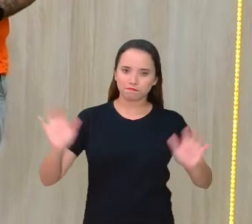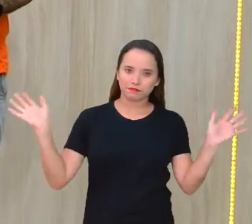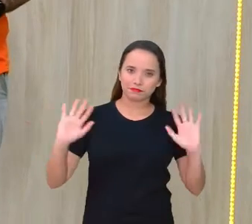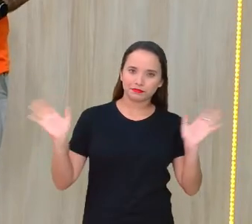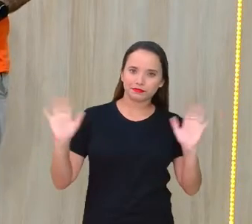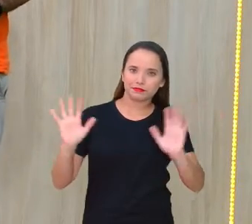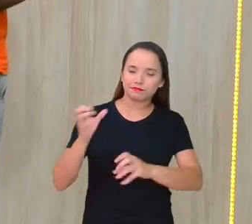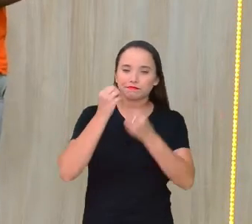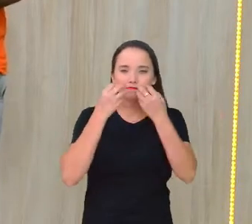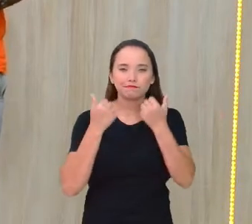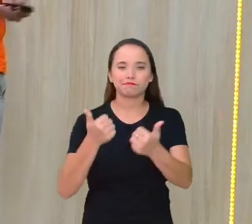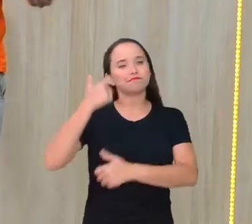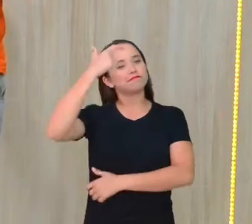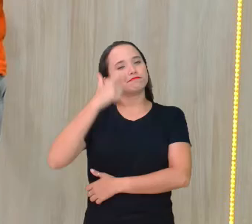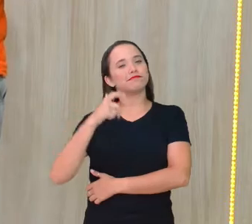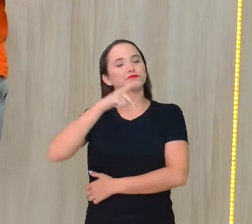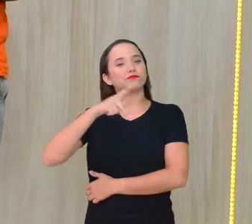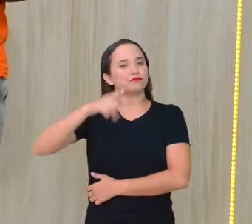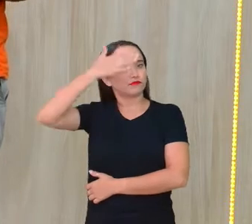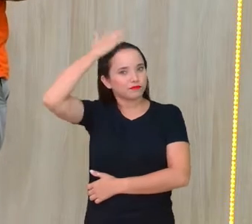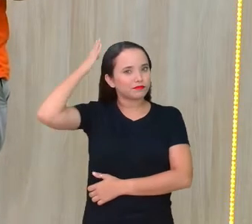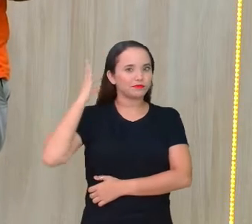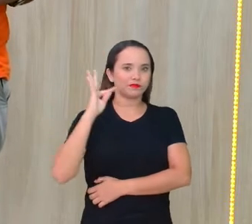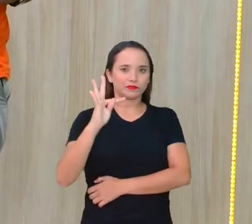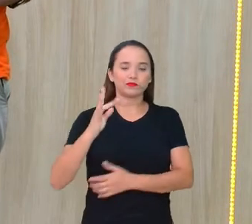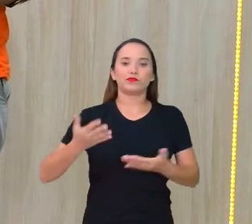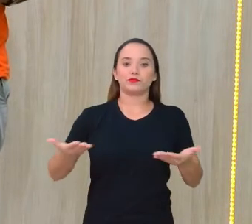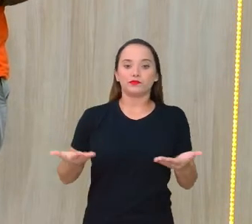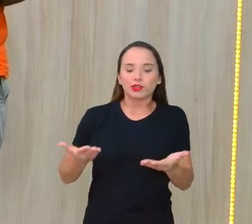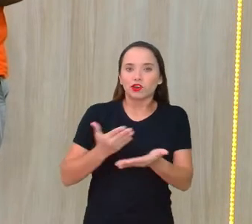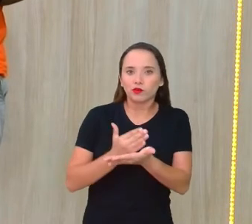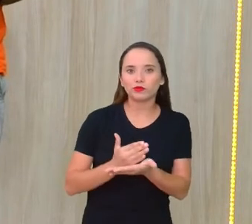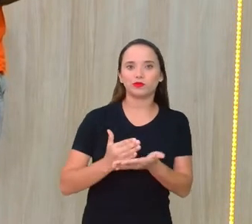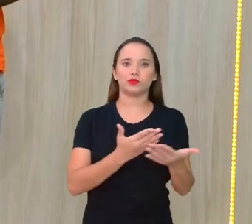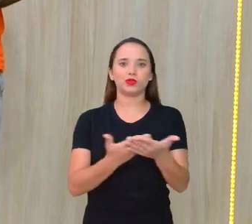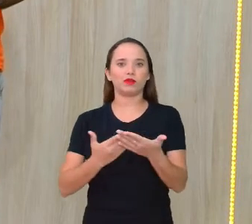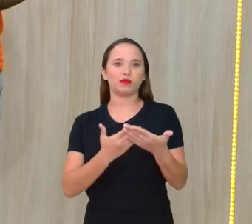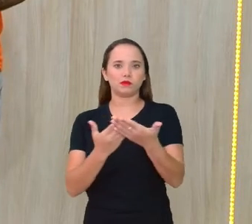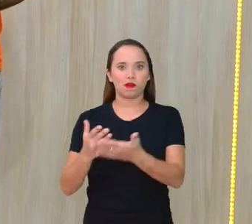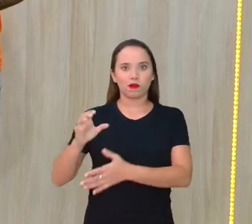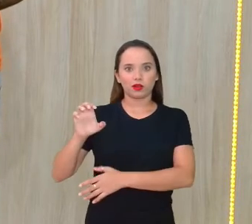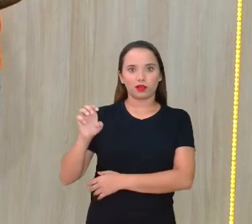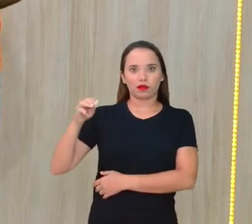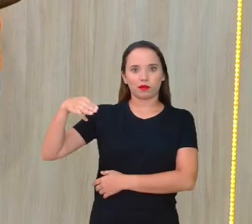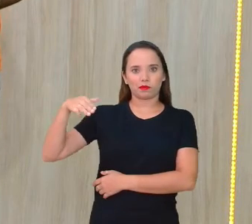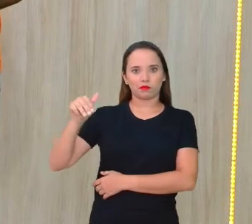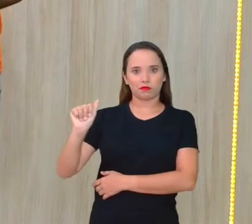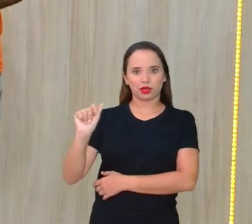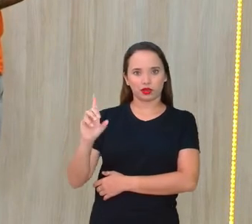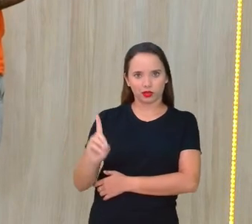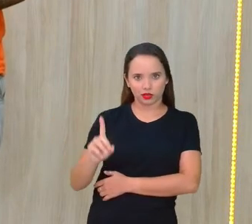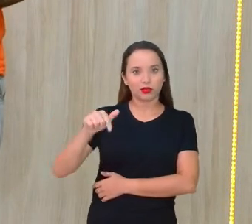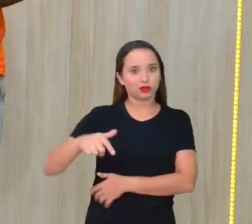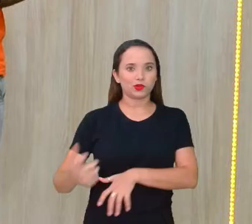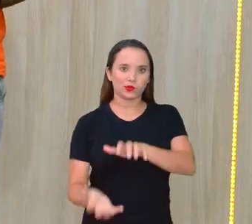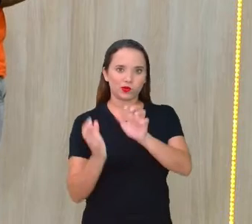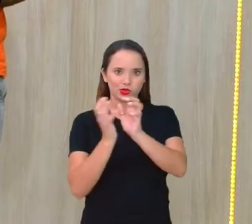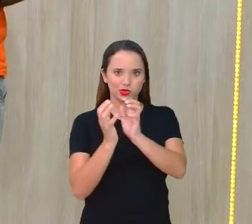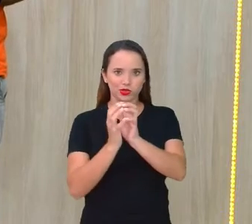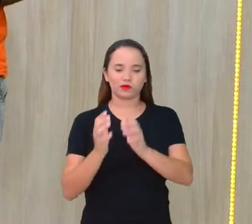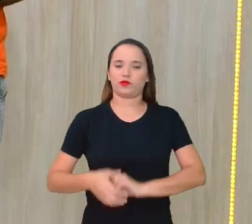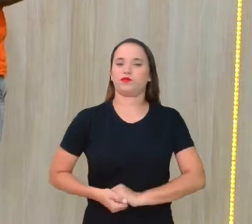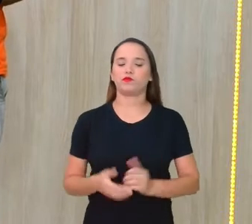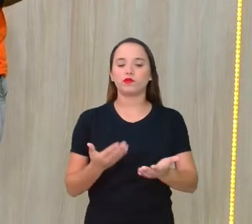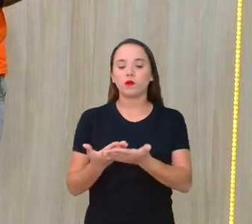Olá pessoal, tudo bem? Eu me chamo professor Tiago. Estamos iniciando mais uma aula da Escola Municipal para Aulas Digitais do Recife, uma aula